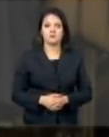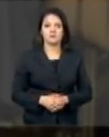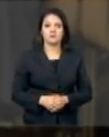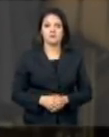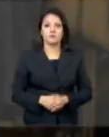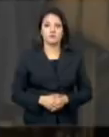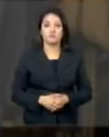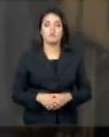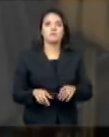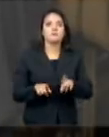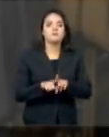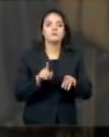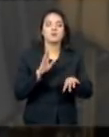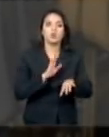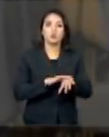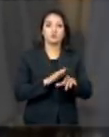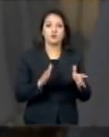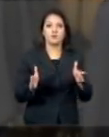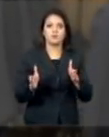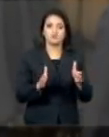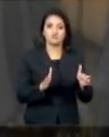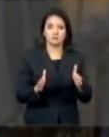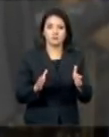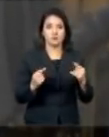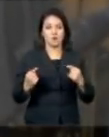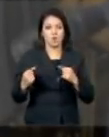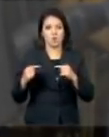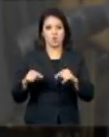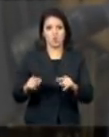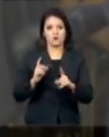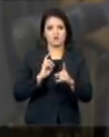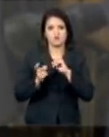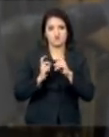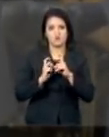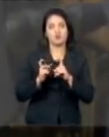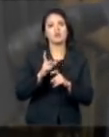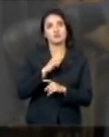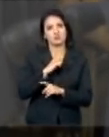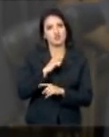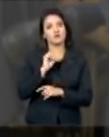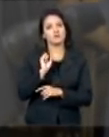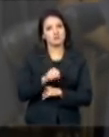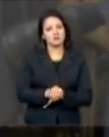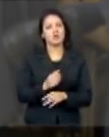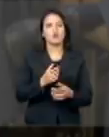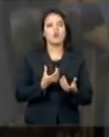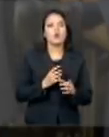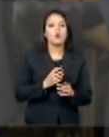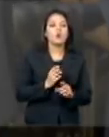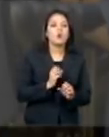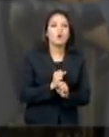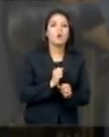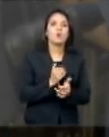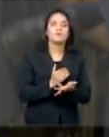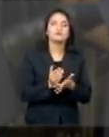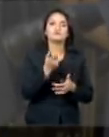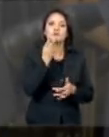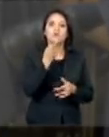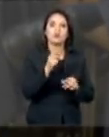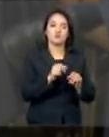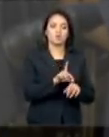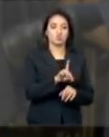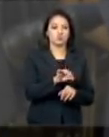decadencial contra diria assim a administração passa foi assim desde a data da prática do ato administrativo